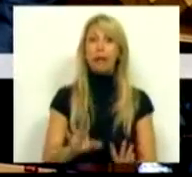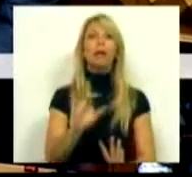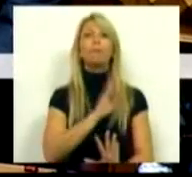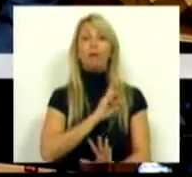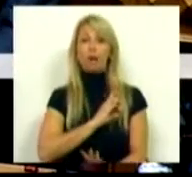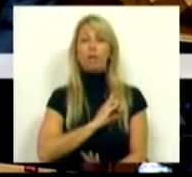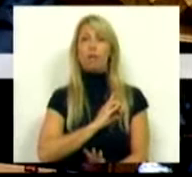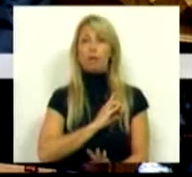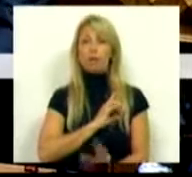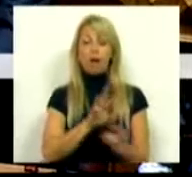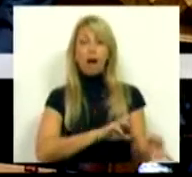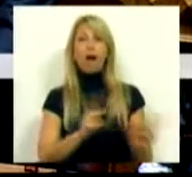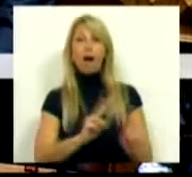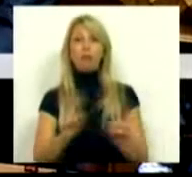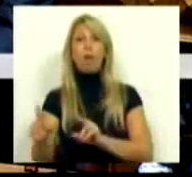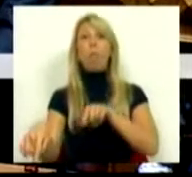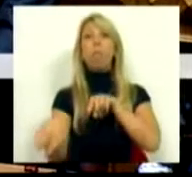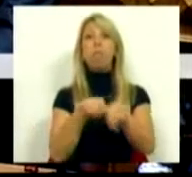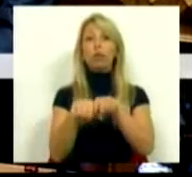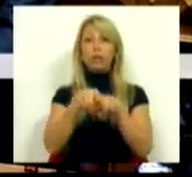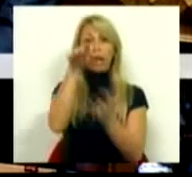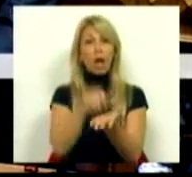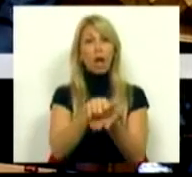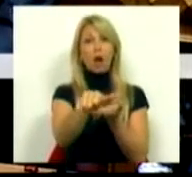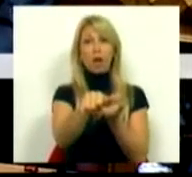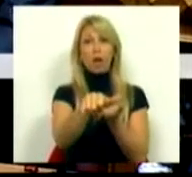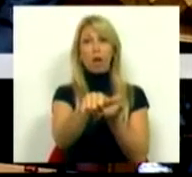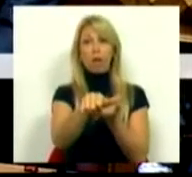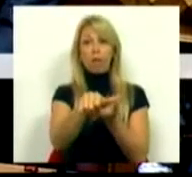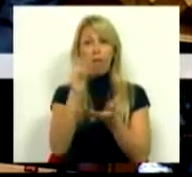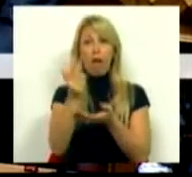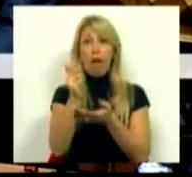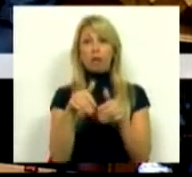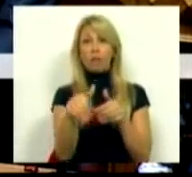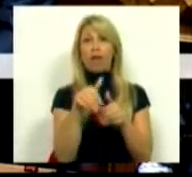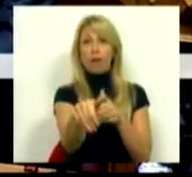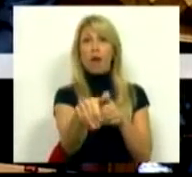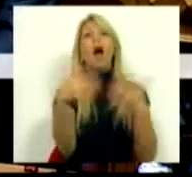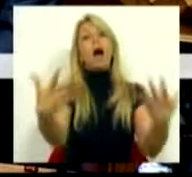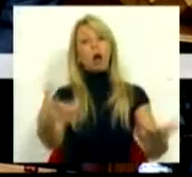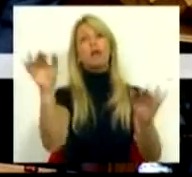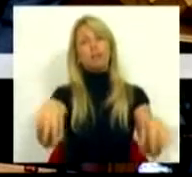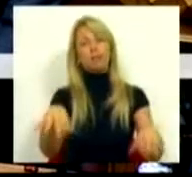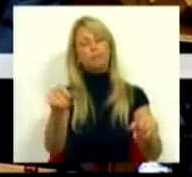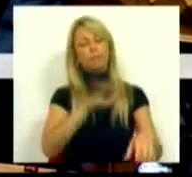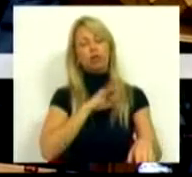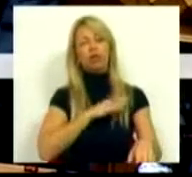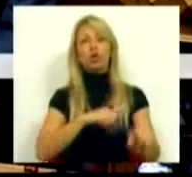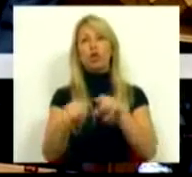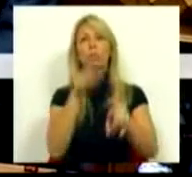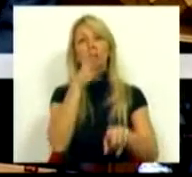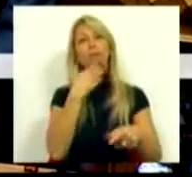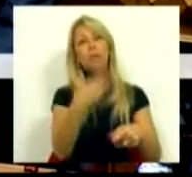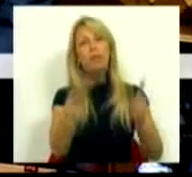privatização, da alteração das políticas aeroportuárias para as próximas décadas. Agora sim, Sr. Deputado, queria que terminasse, Sr. Deputado.